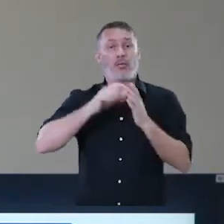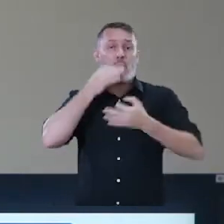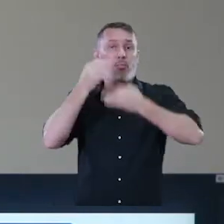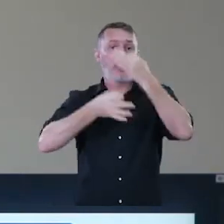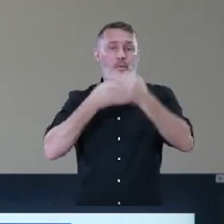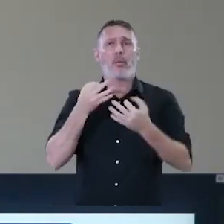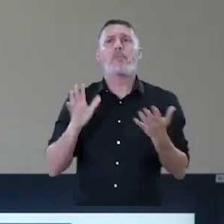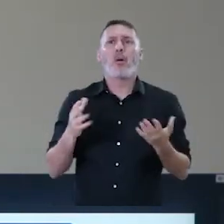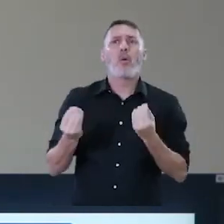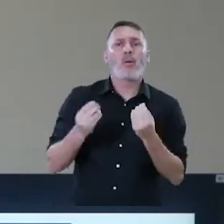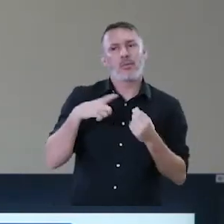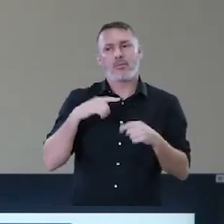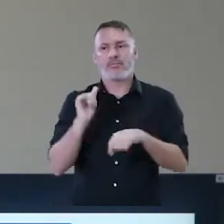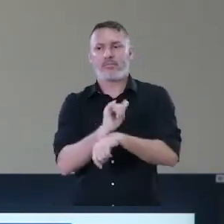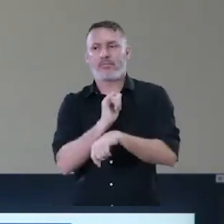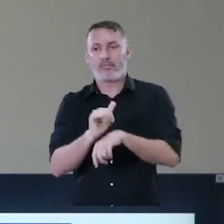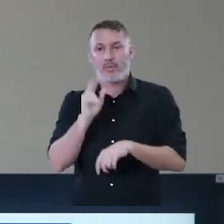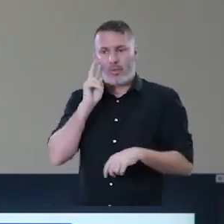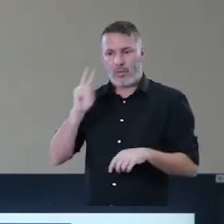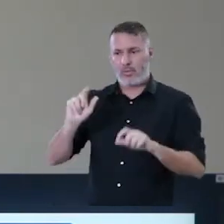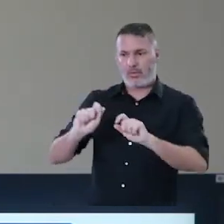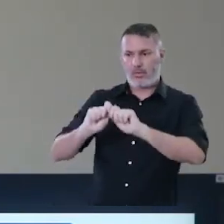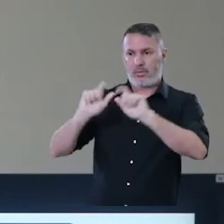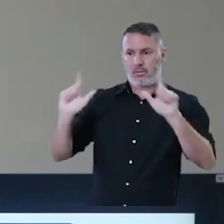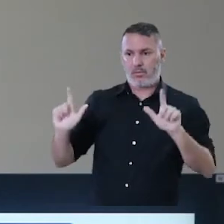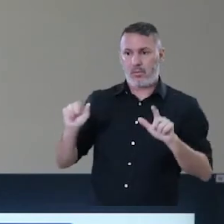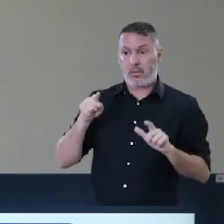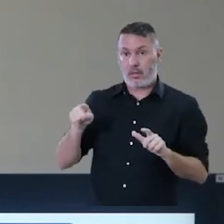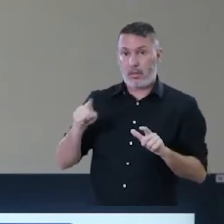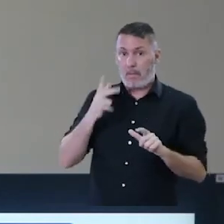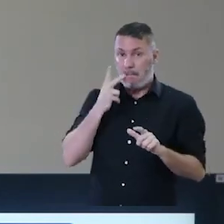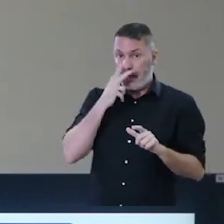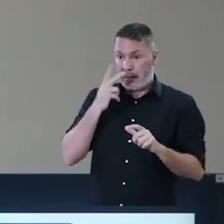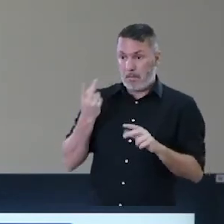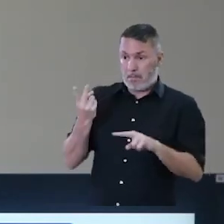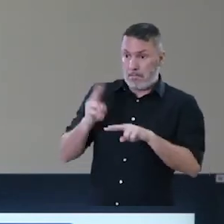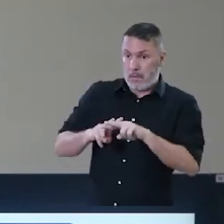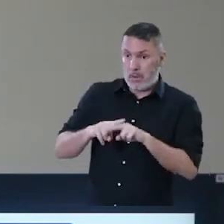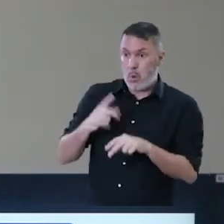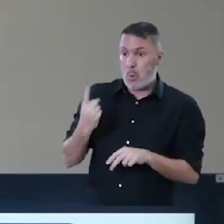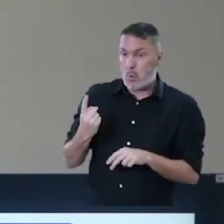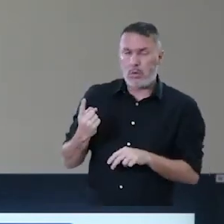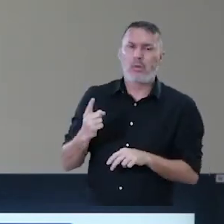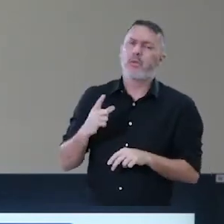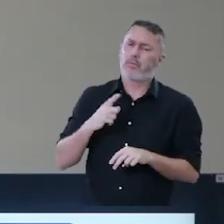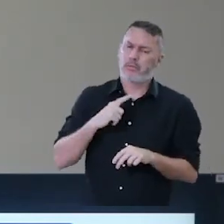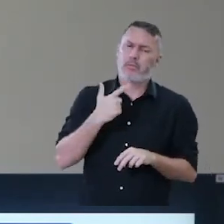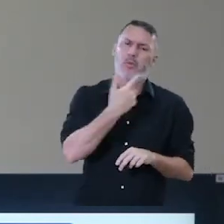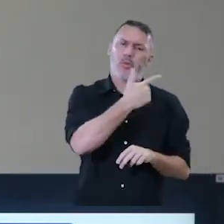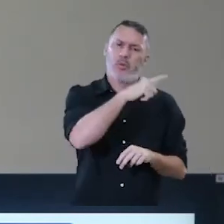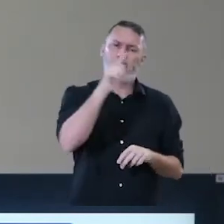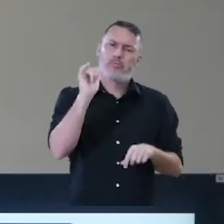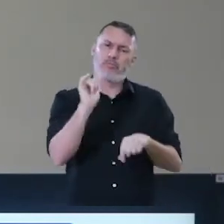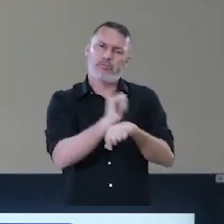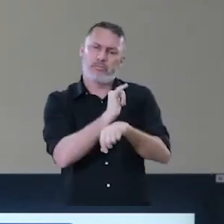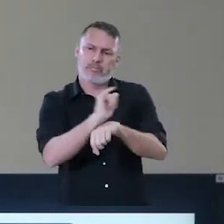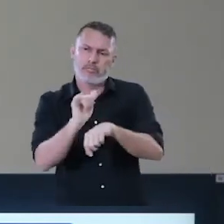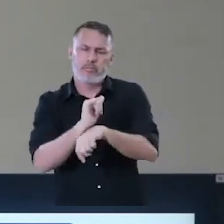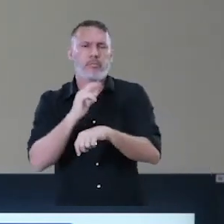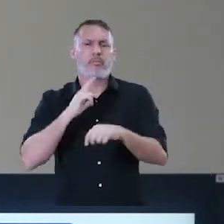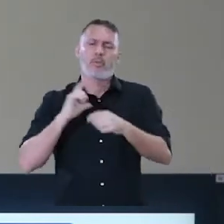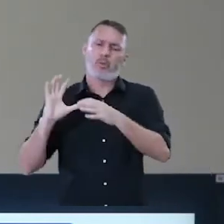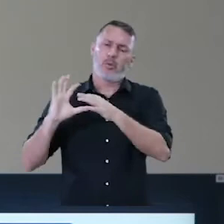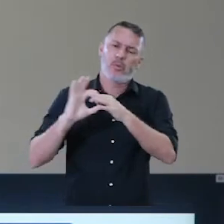em antecipação argumentativa, tem algumas estratégias. Isso aqui não é engessado. É uma forma que eu coloquei para você utilizar. Usou